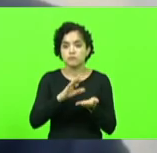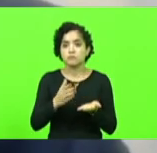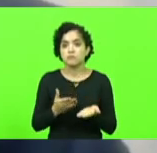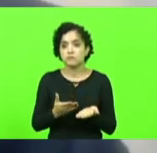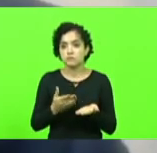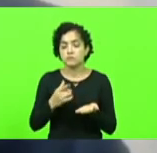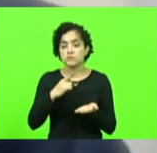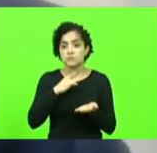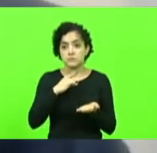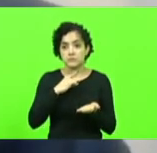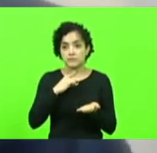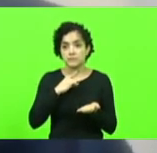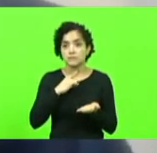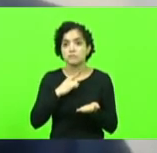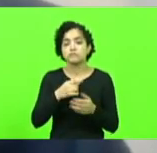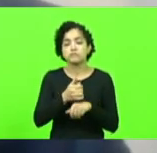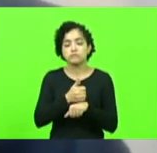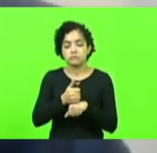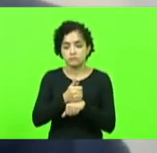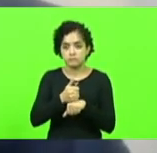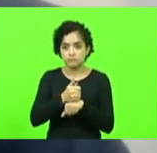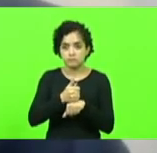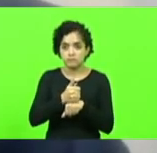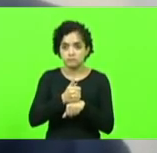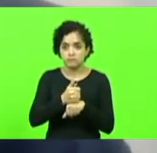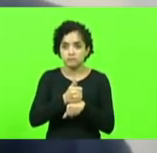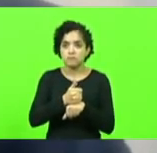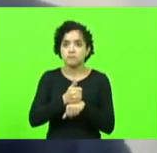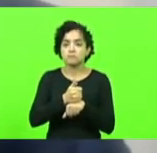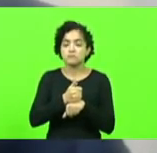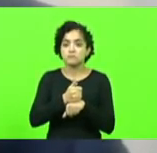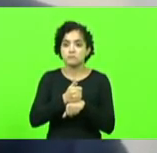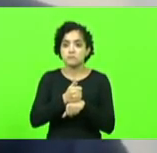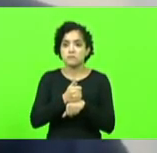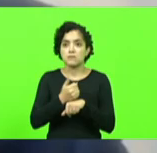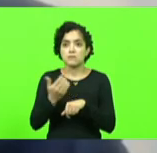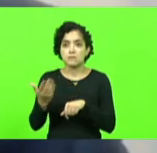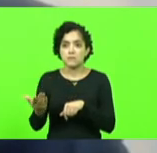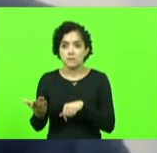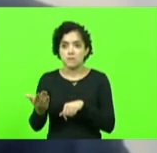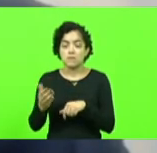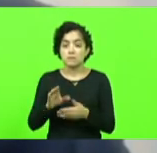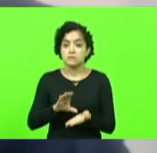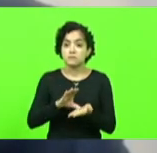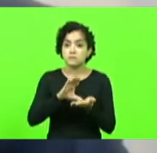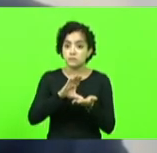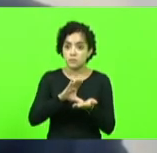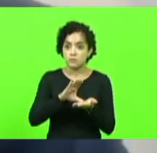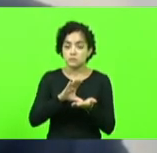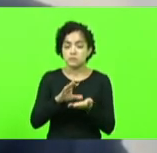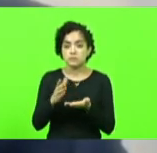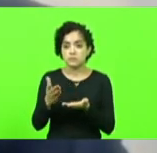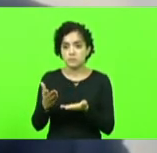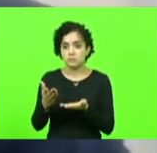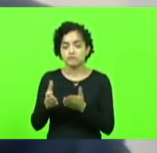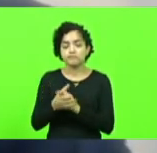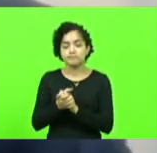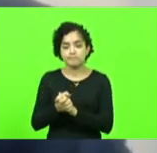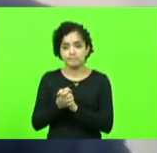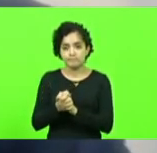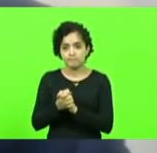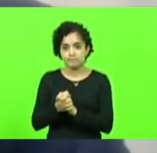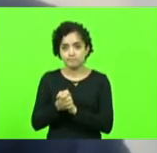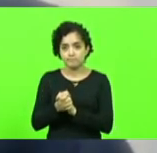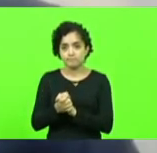também aí profissionais relacionados a esses conselhos, aos quais eu cumprimento e levo o meu